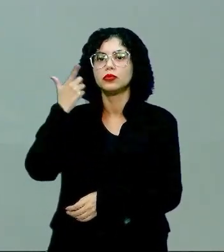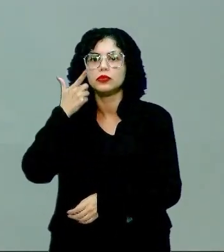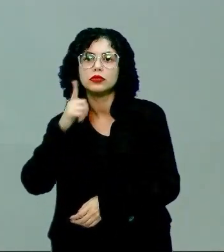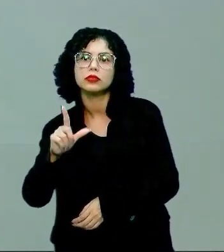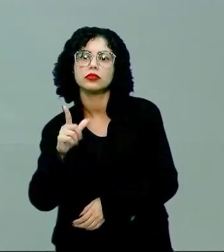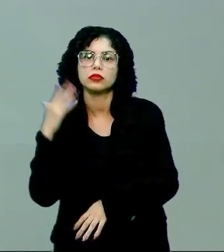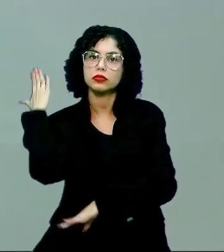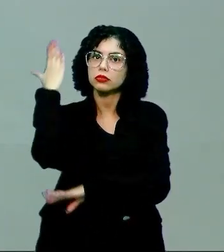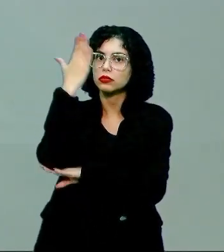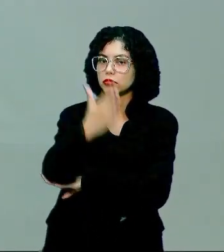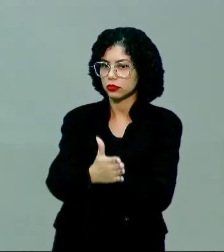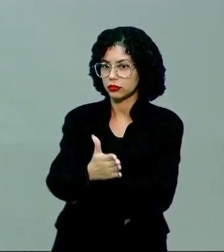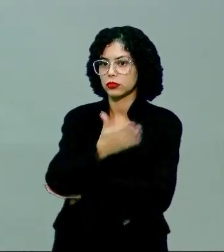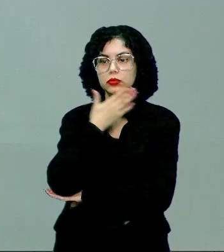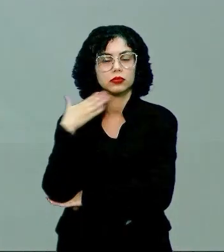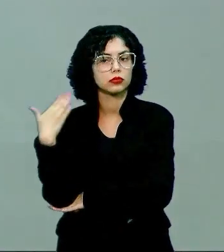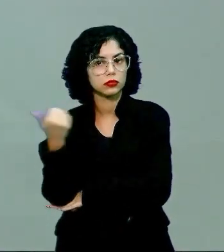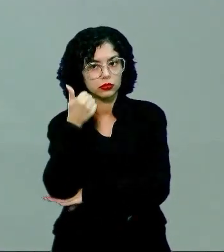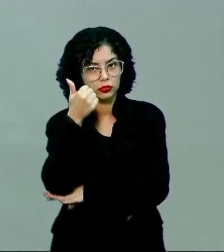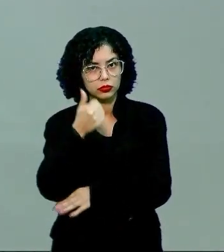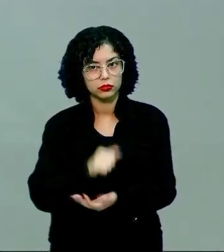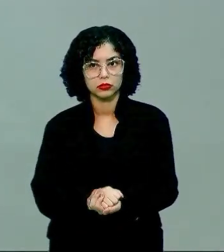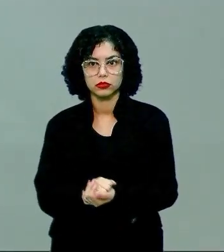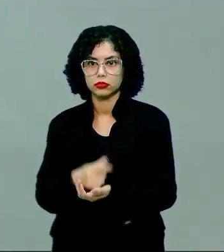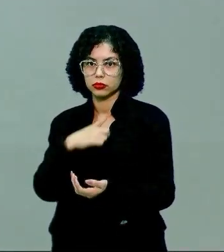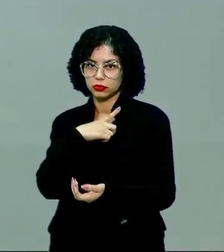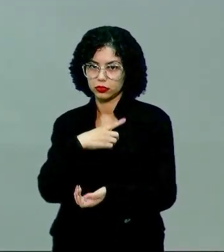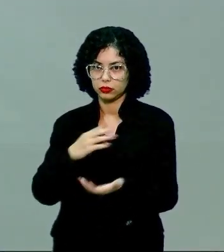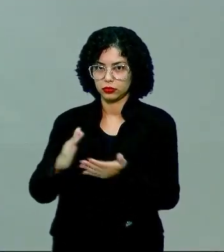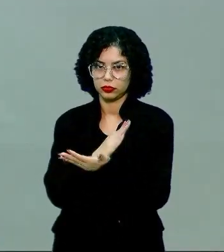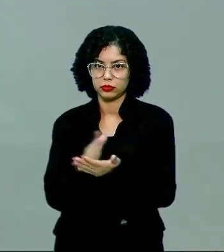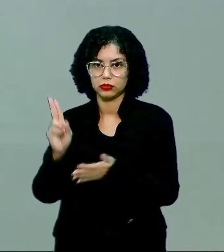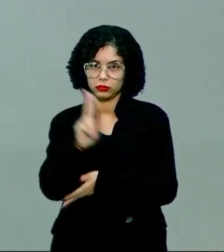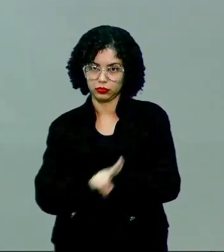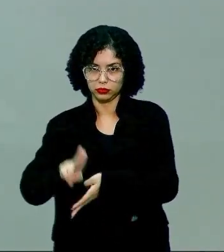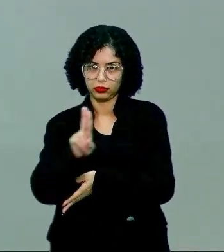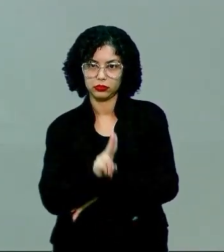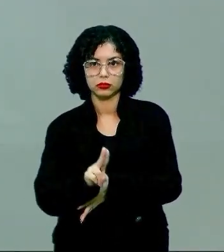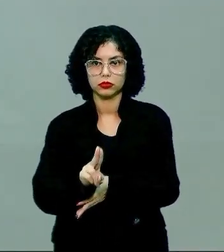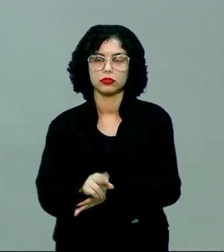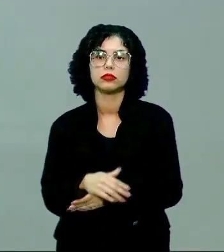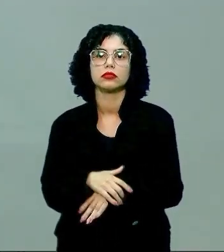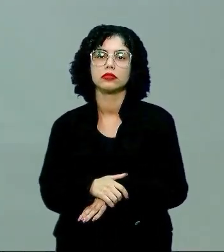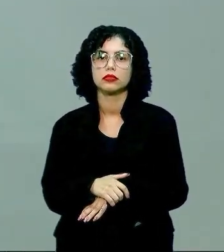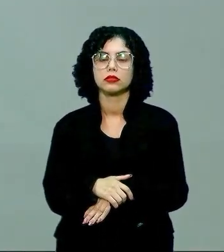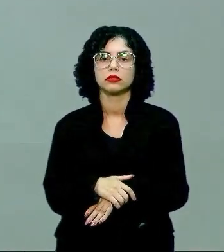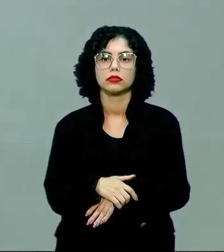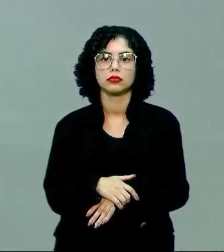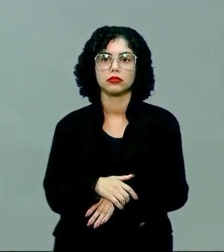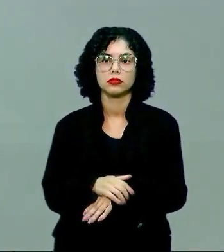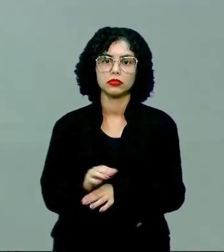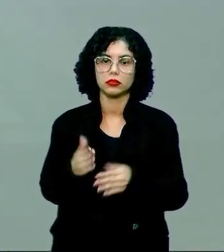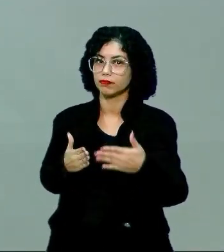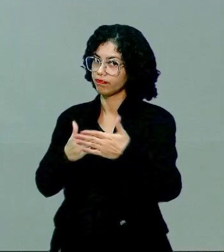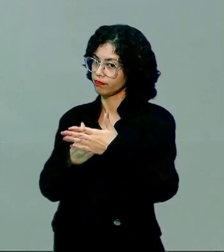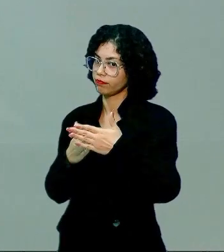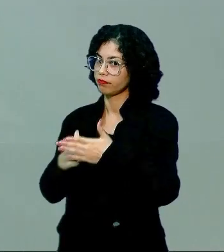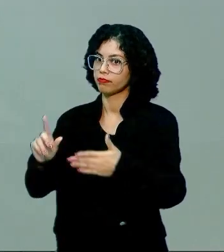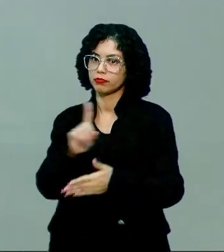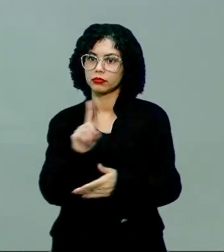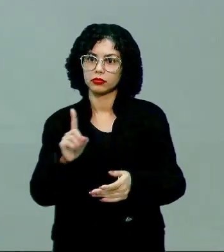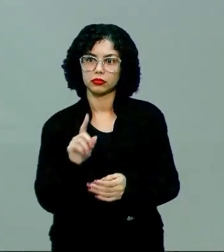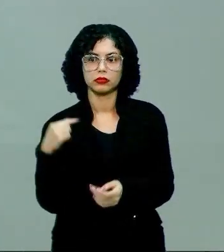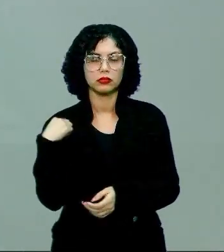consegue dar um direcionamento melhor para ter algo mais usual algo mais concreto isso não limita